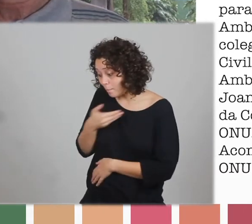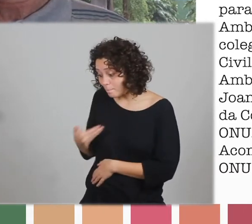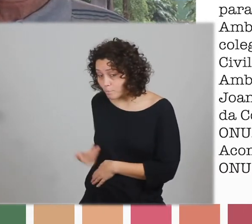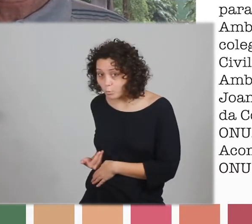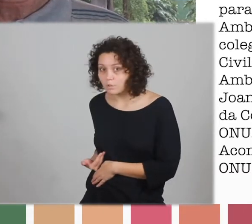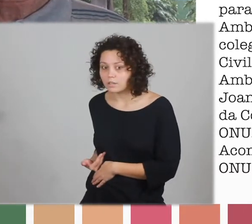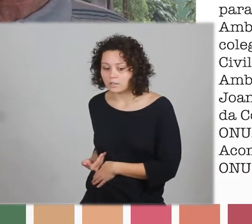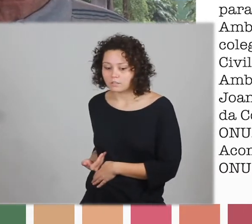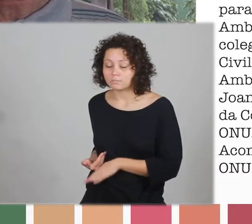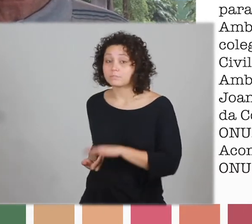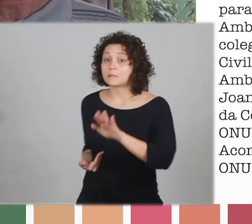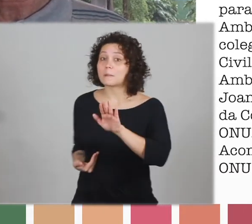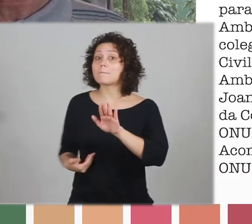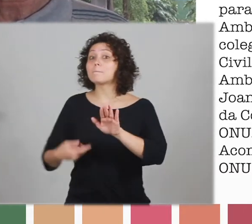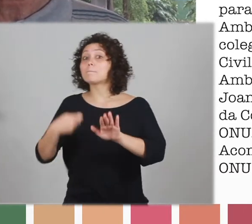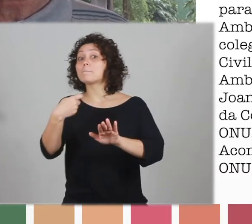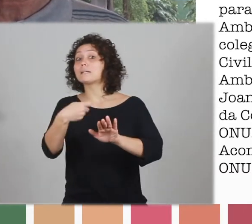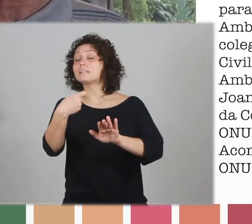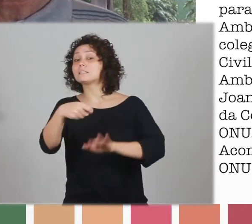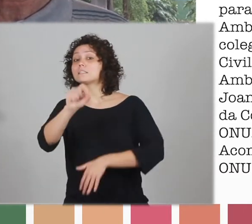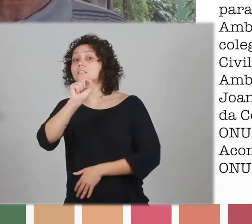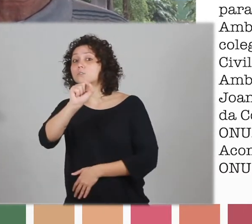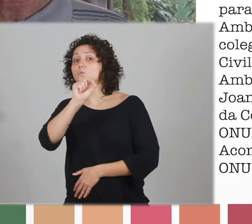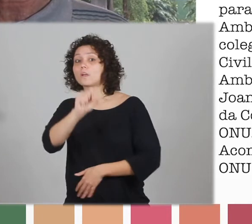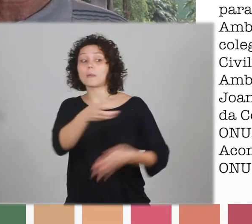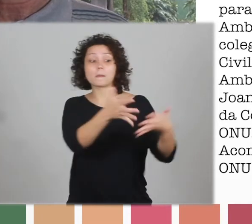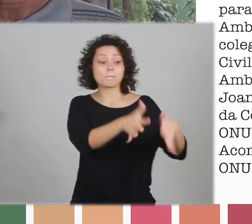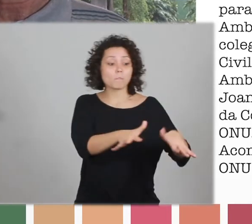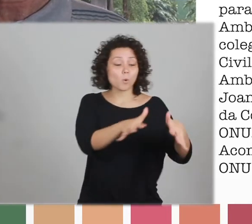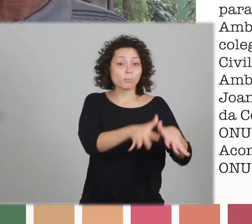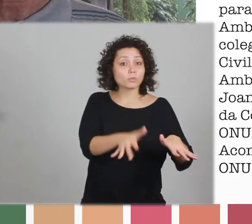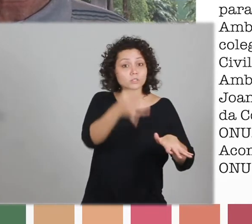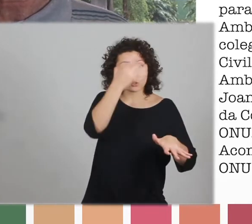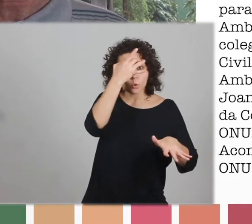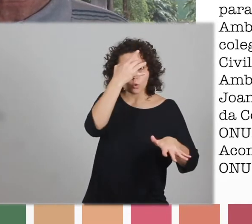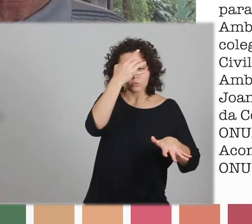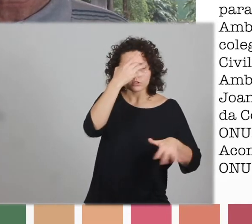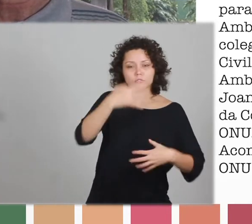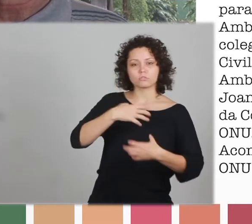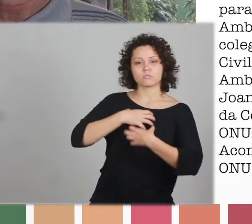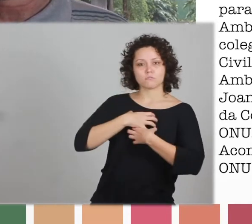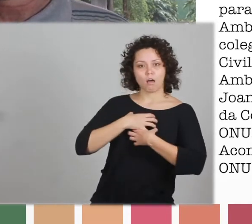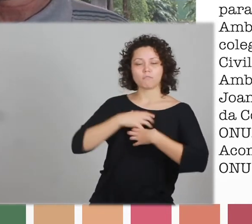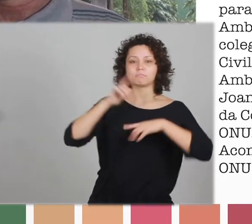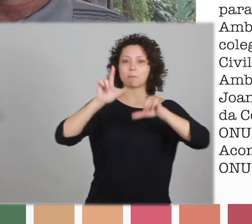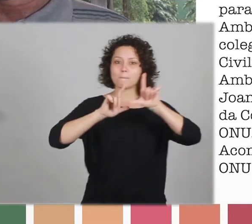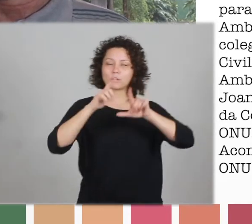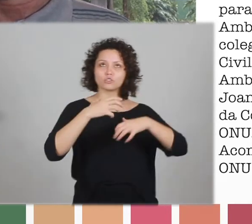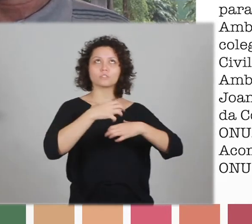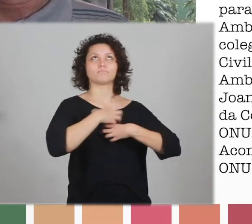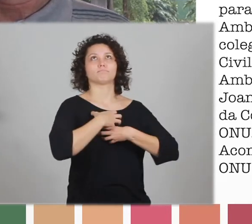obviamente, conscientizar, mobilizar a população, a mídia e os tomadores de decisão.